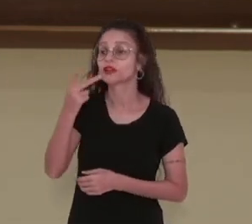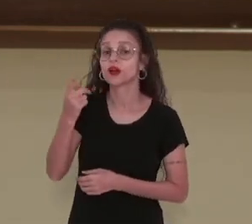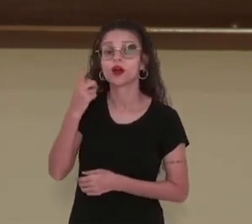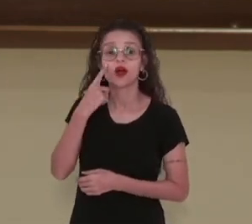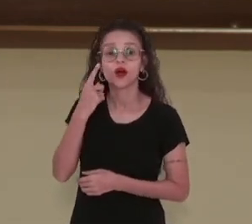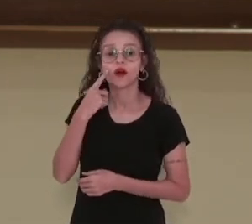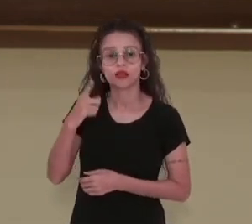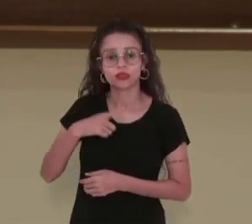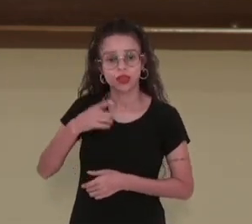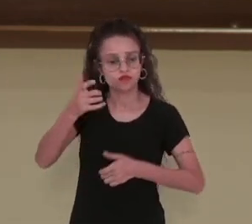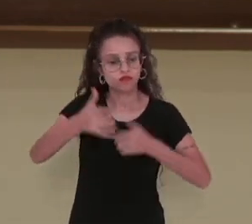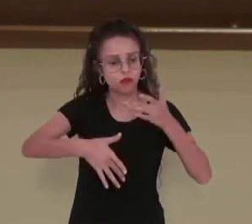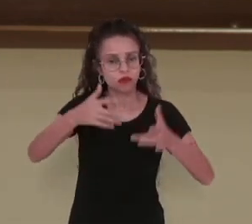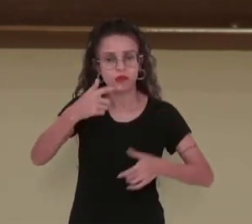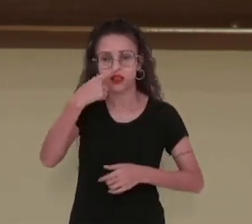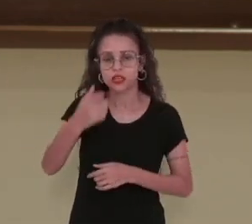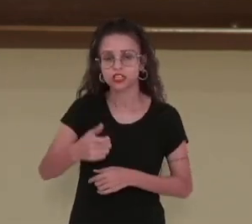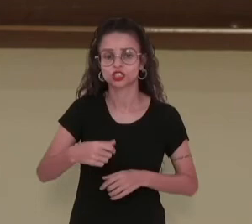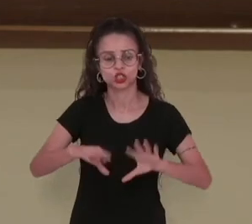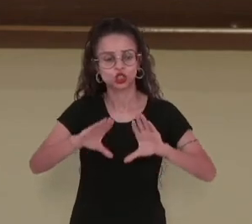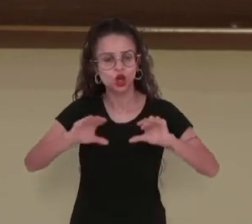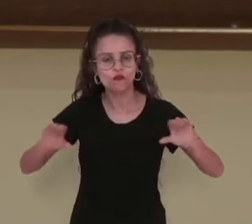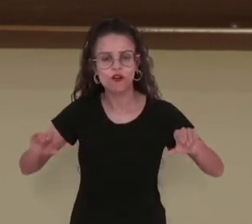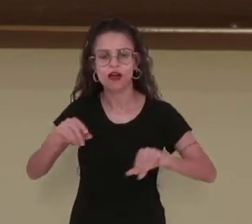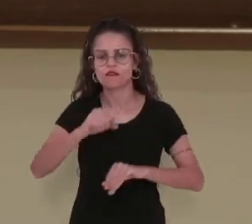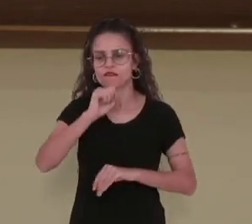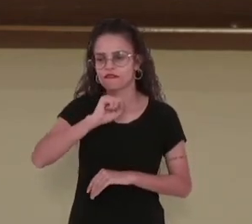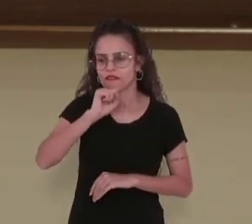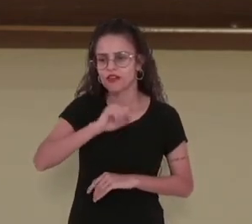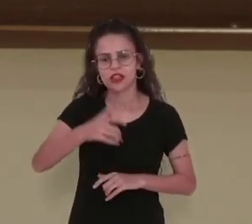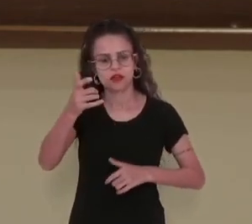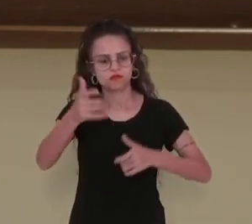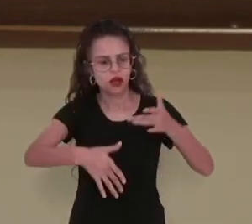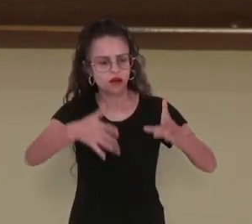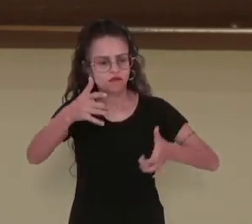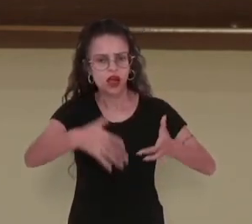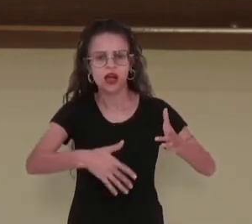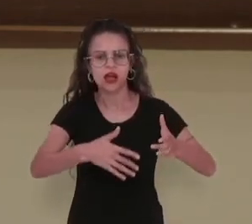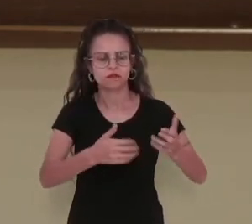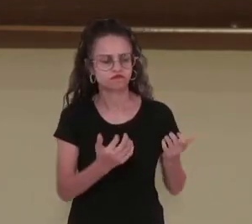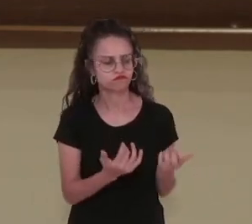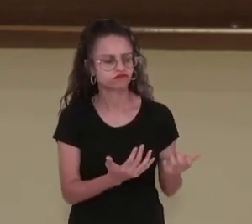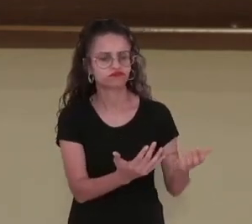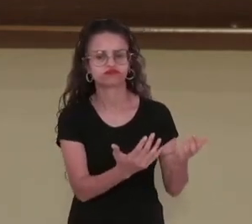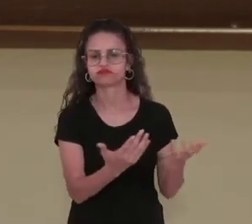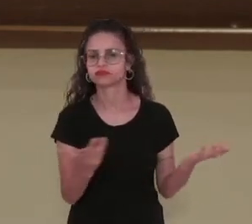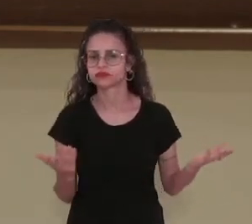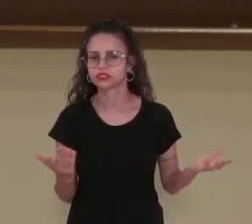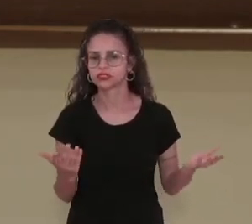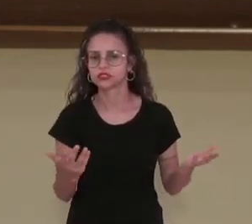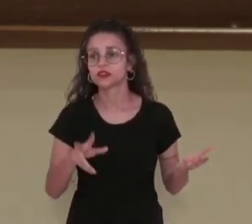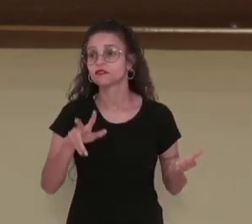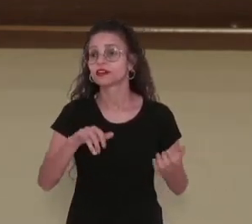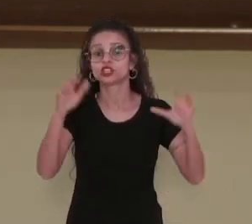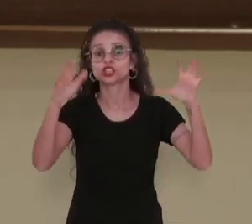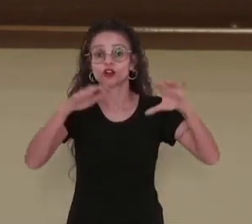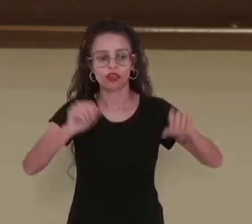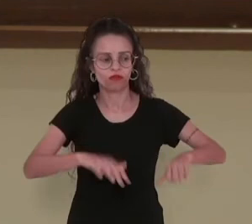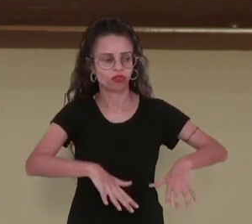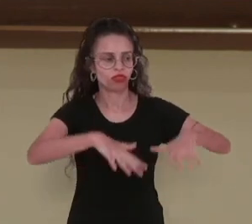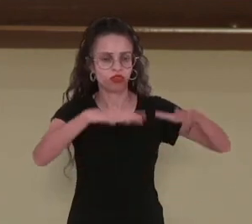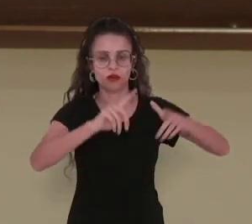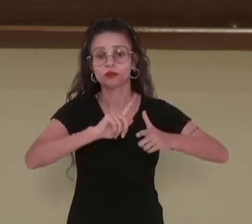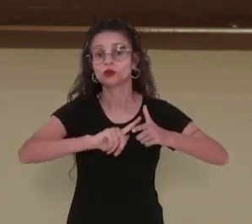tem lixo aqui, tem um sofá velho jogado, tem resto de poda de jardim, né? Isso vai chover, vai acumular, vai